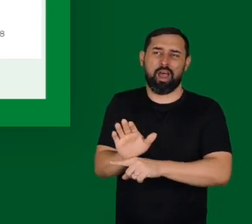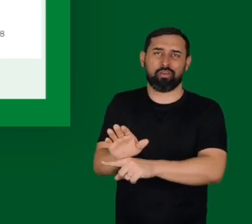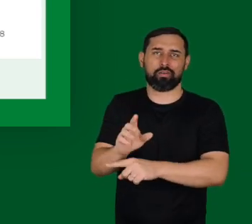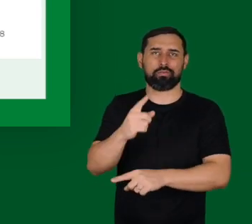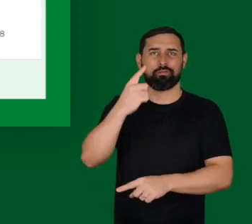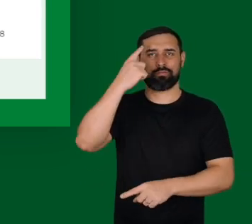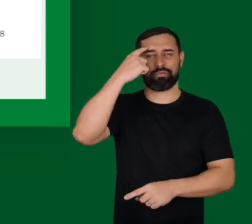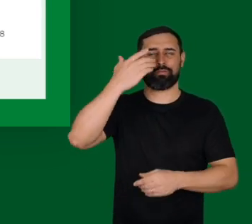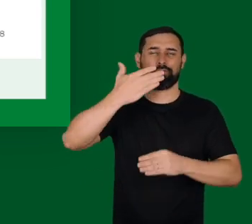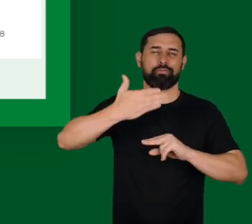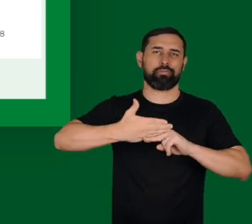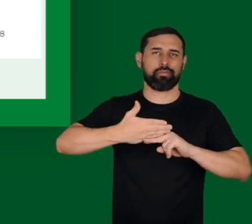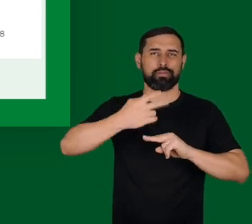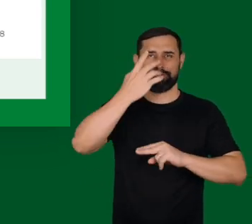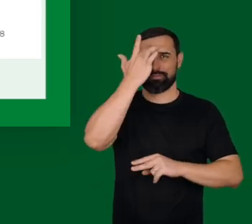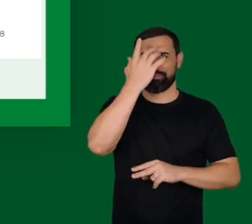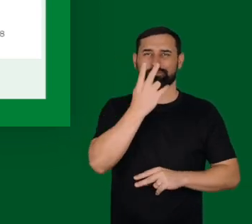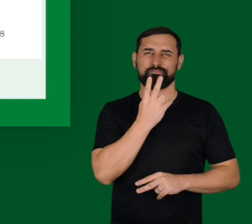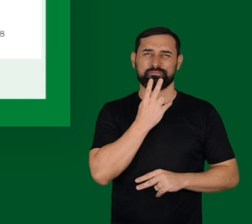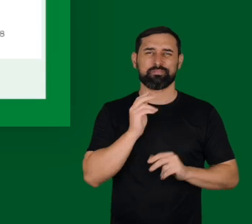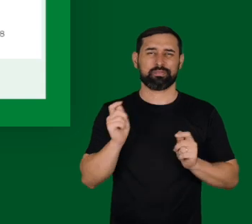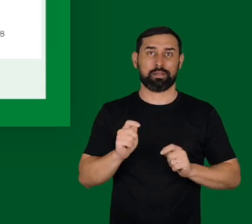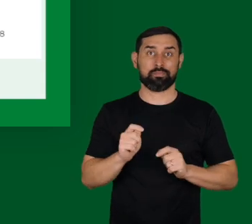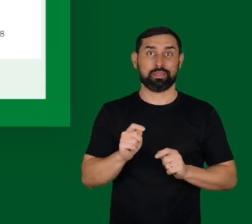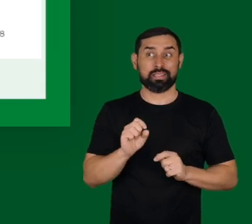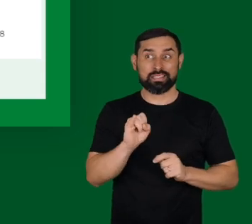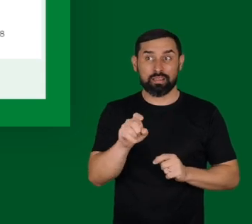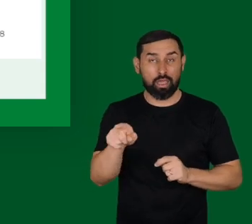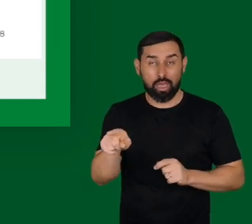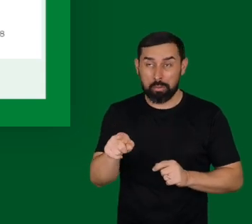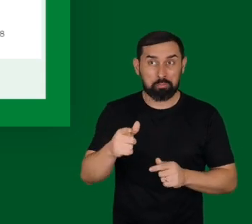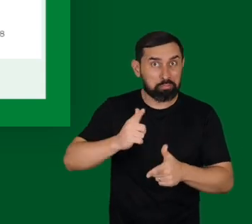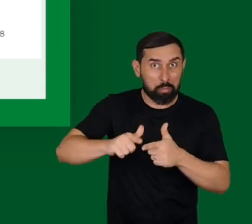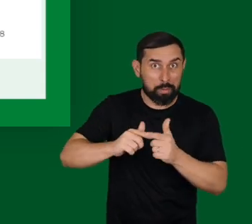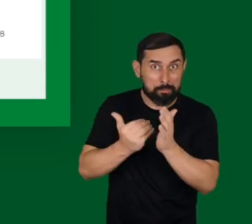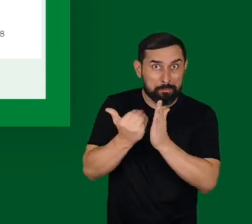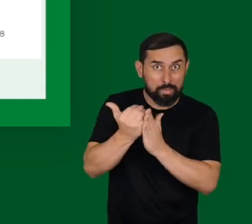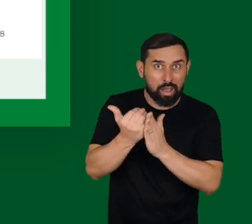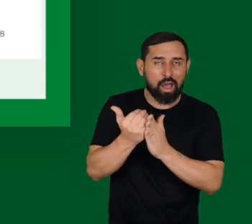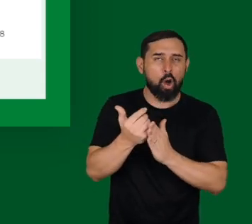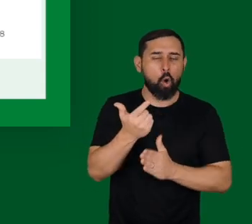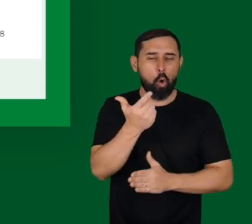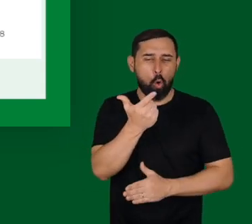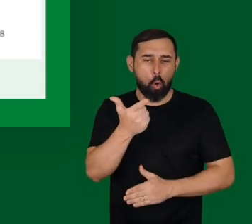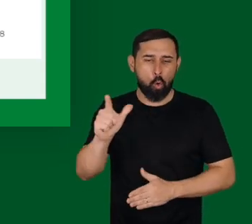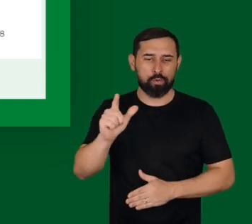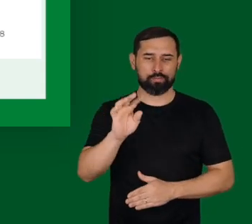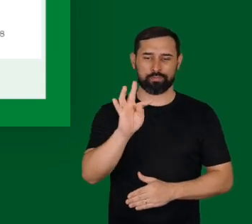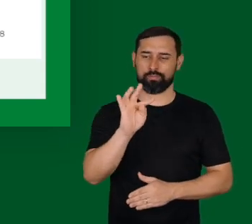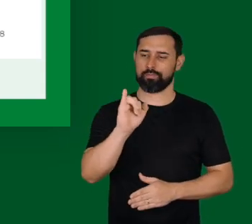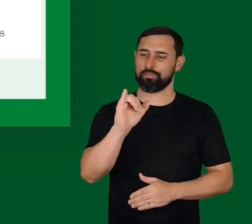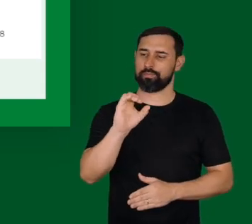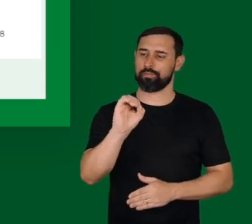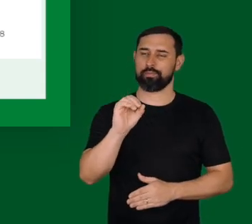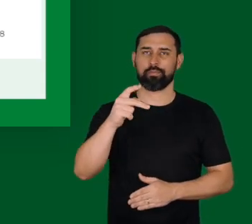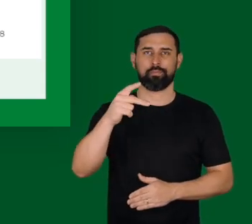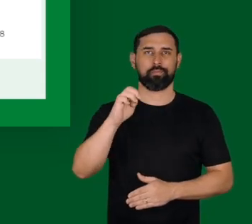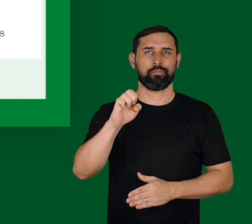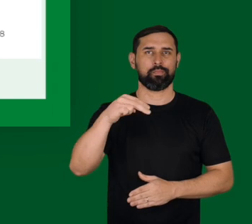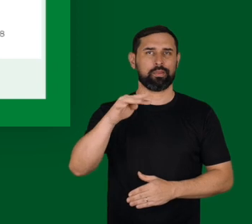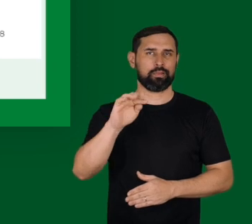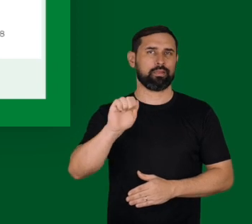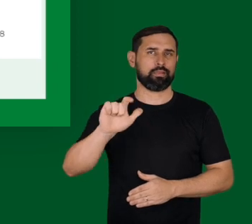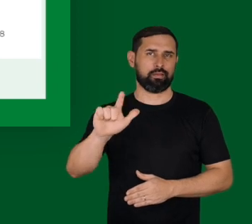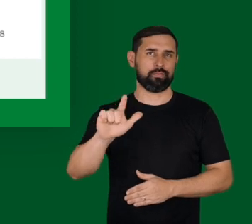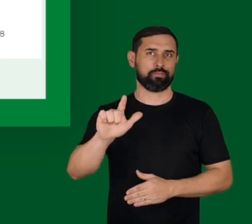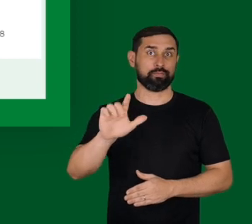essas crianças. E aqueles que evoluem com mal convulsivo, a gente entra com o tiopental. Tá? Mas aí lembrar que essa